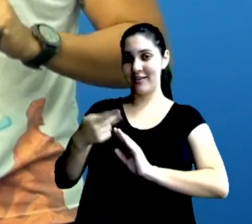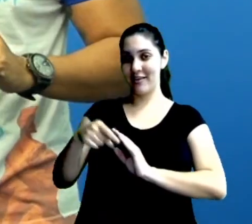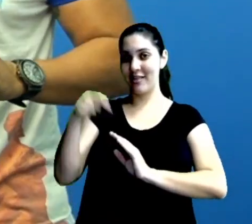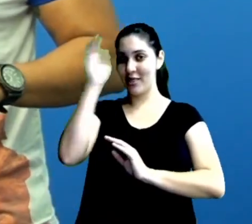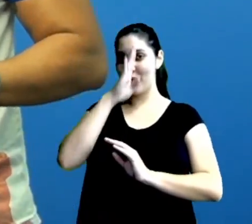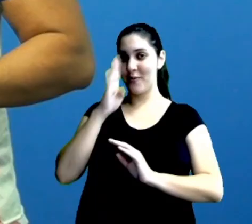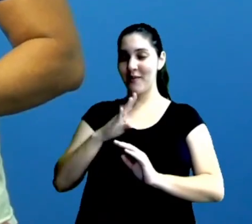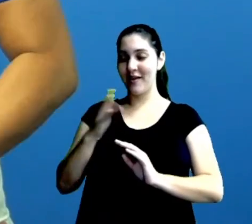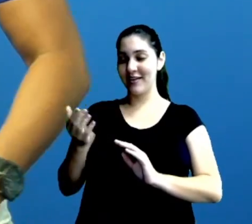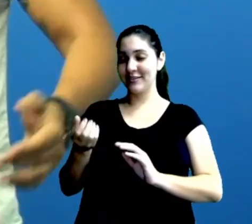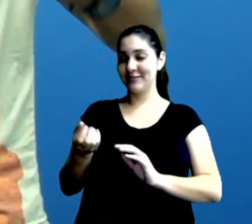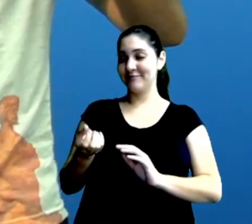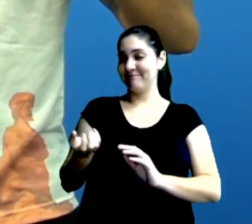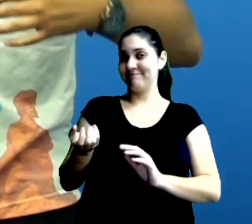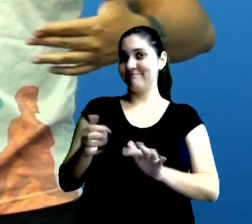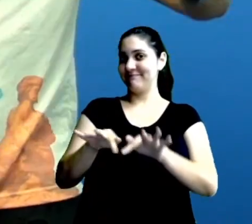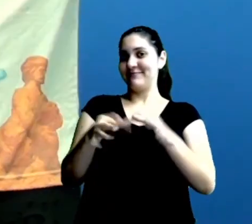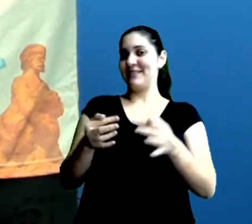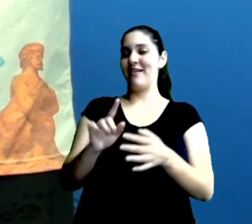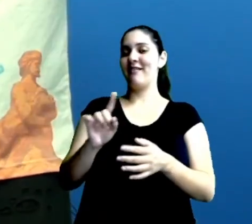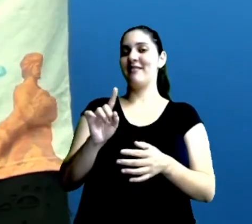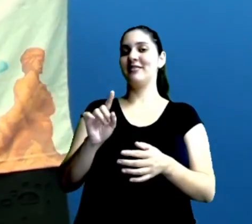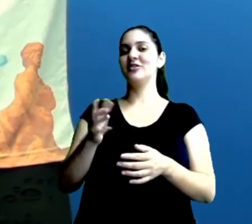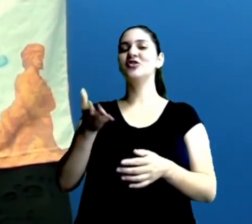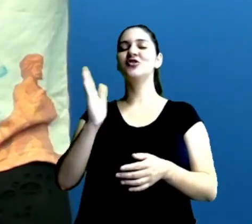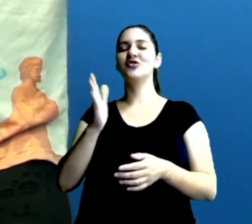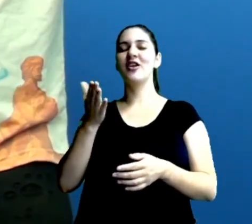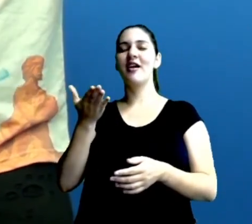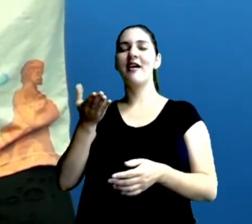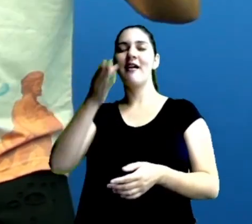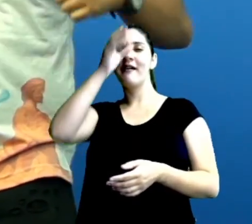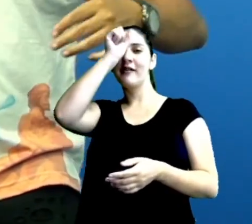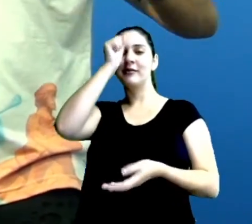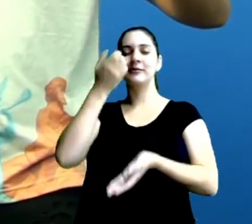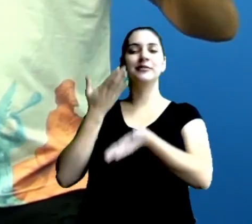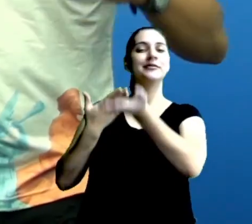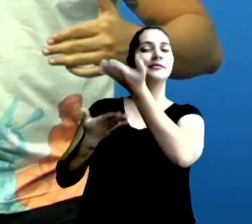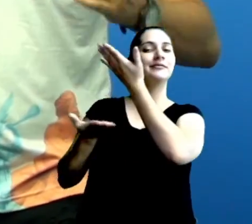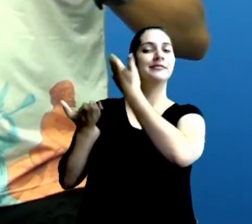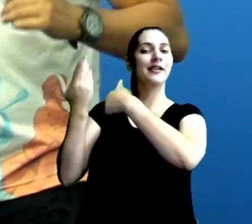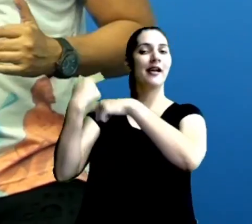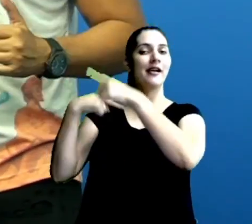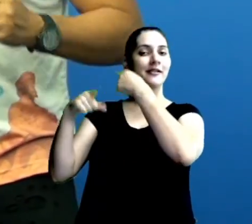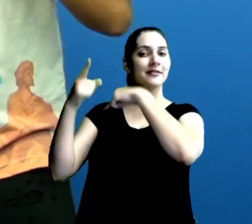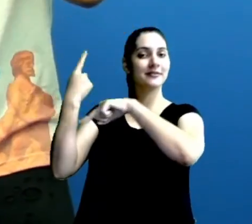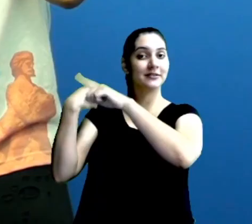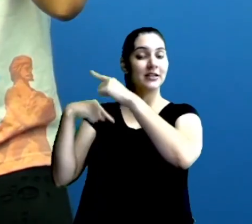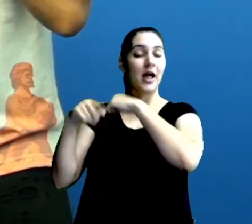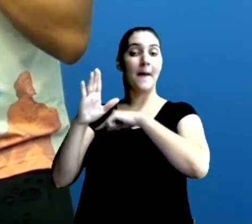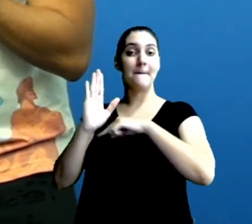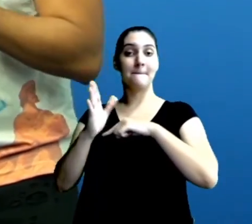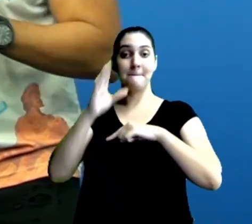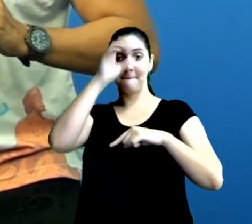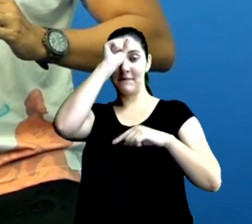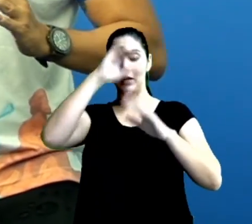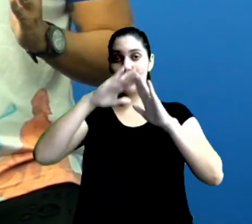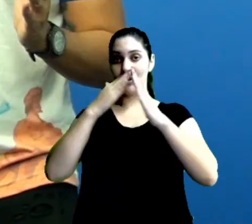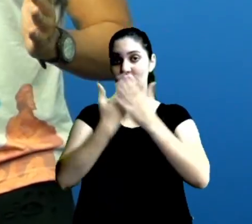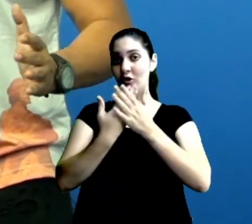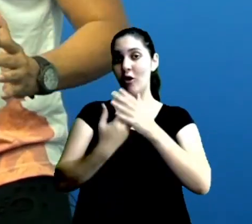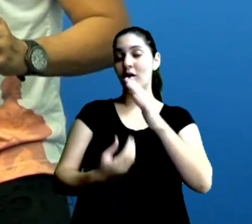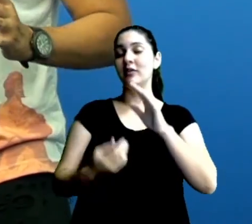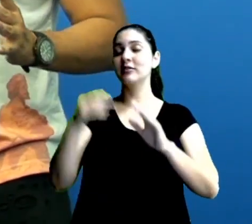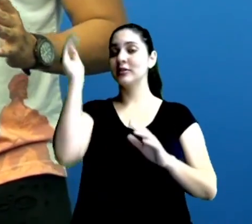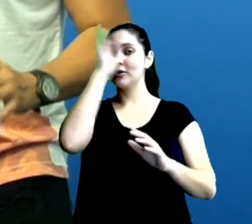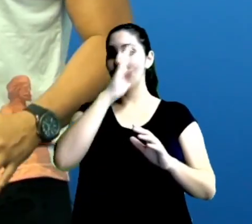foi ao acaso. A gente aprendeu lá atrás, acho que seus pais, seus avós, aprendendo na escola, que o Brasil foi descoberto de